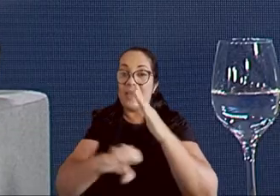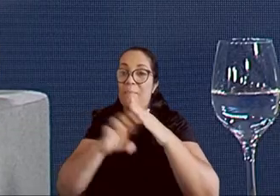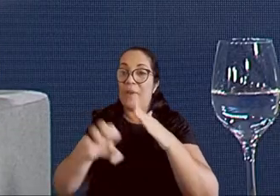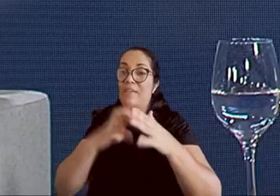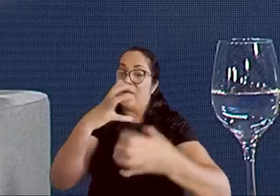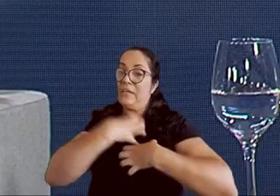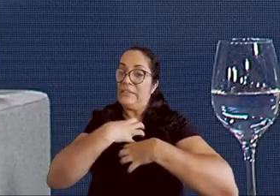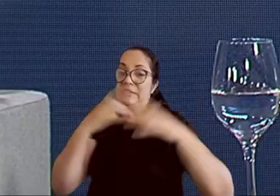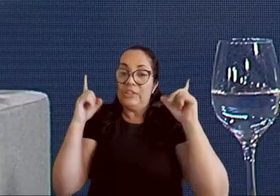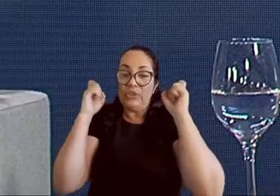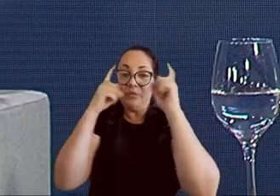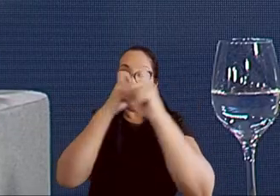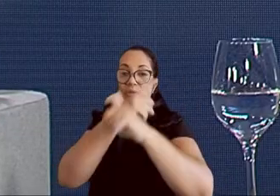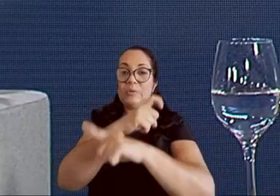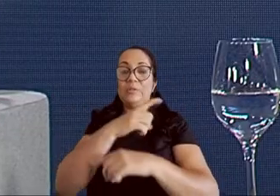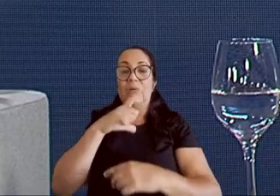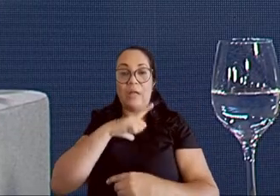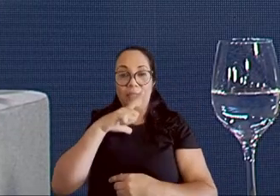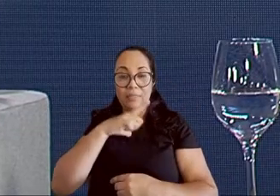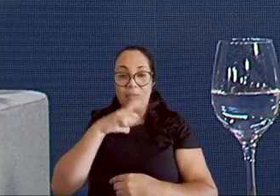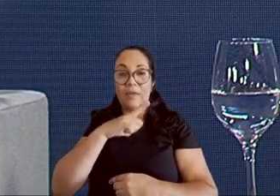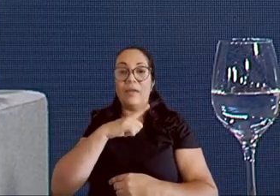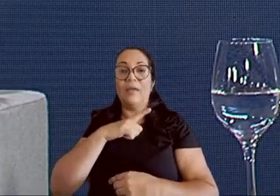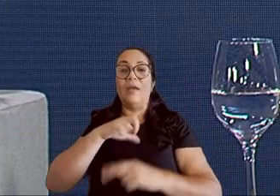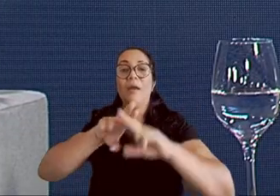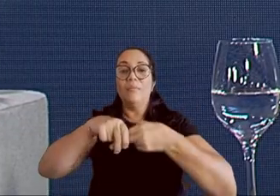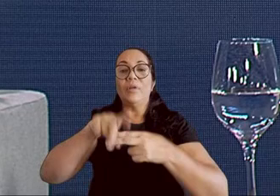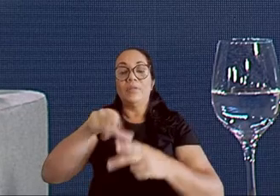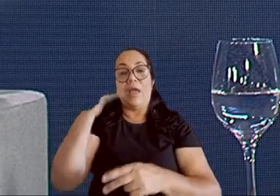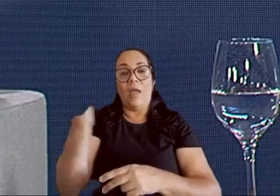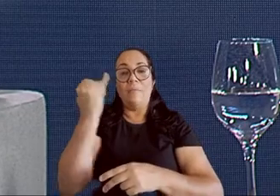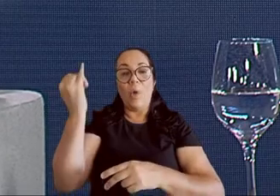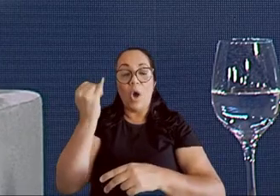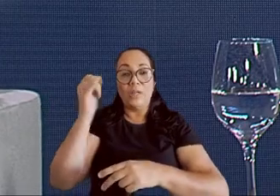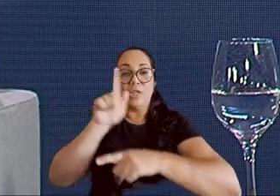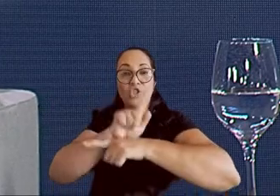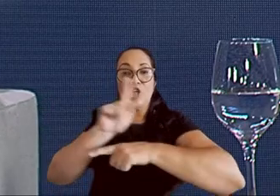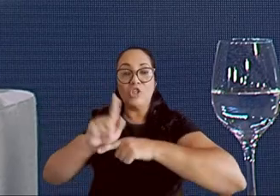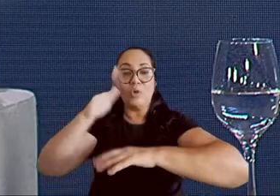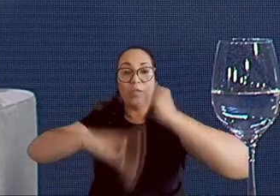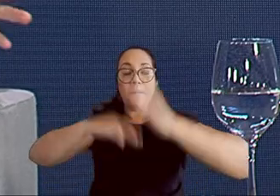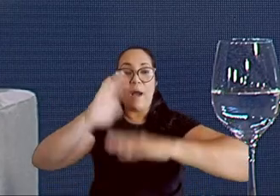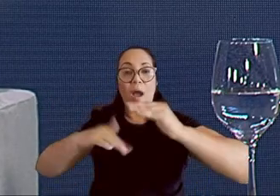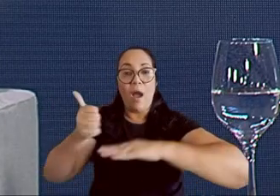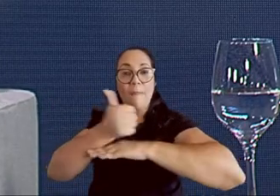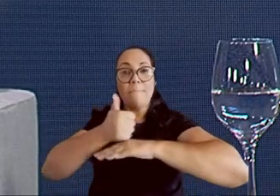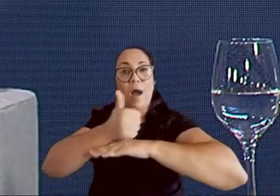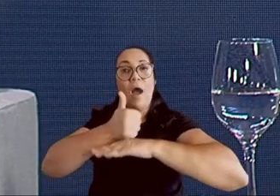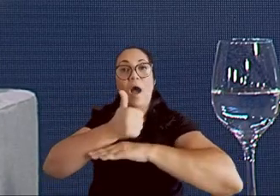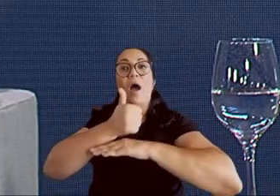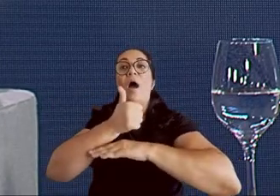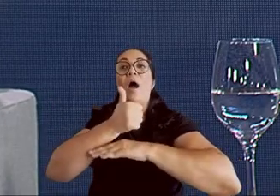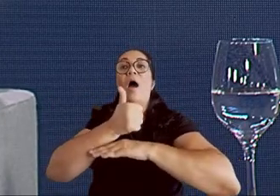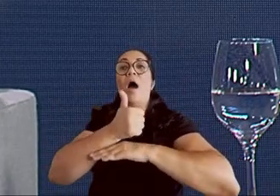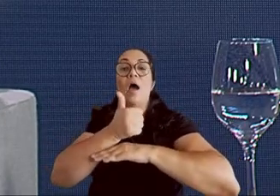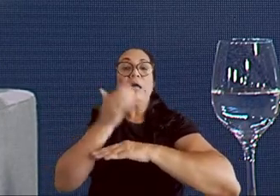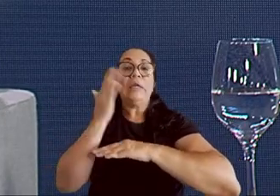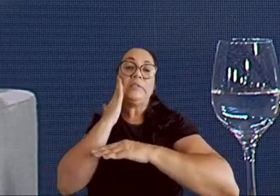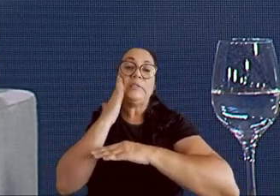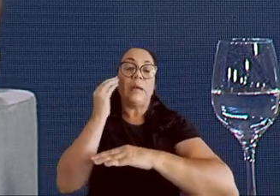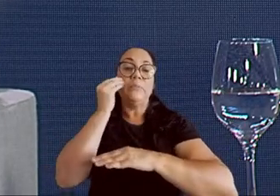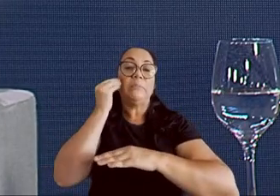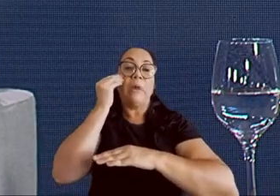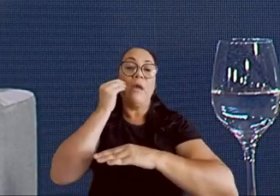importante você ter um gestor especializado para olhar crédito esse ano assim eu sempre defendi essa pauta porque